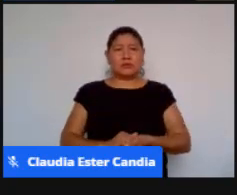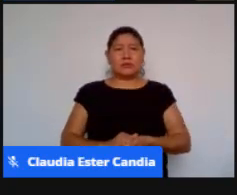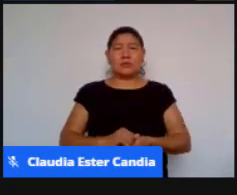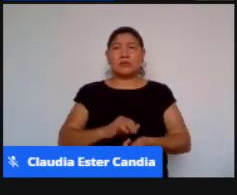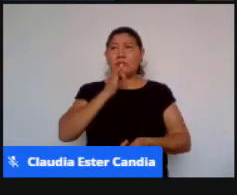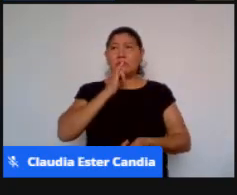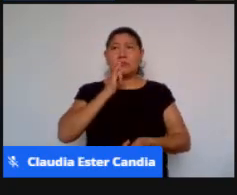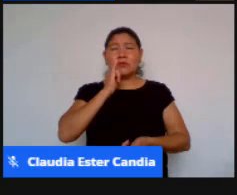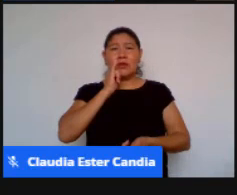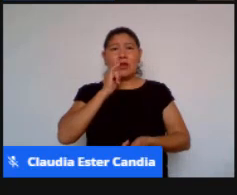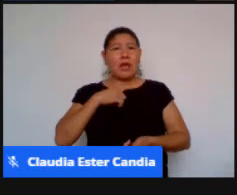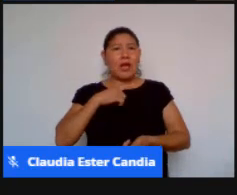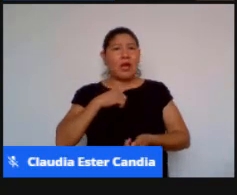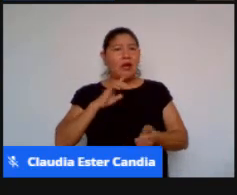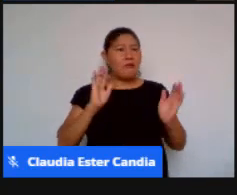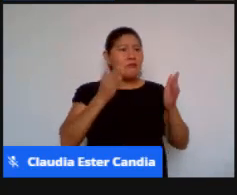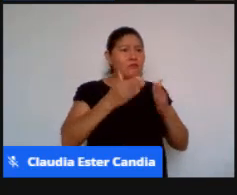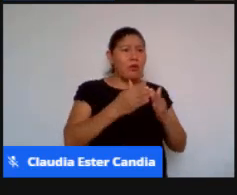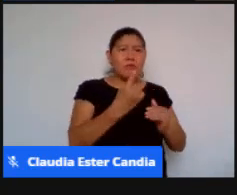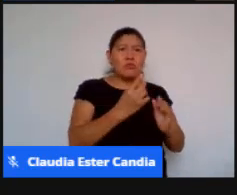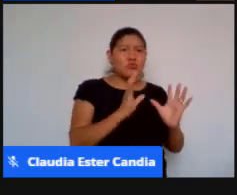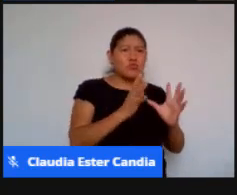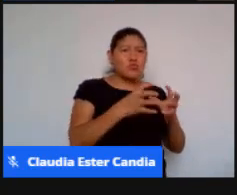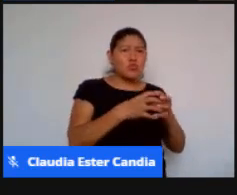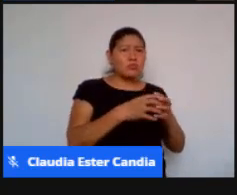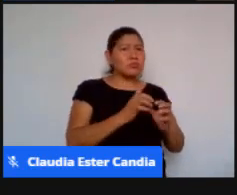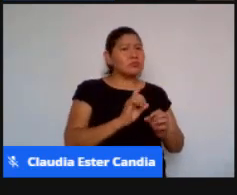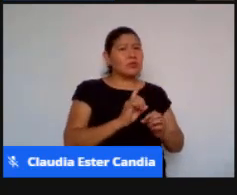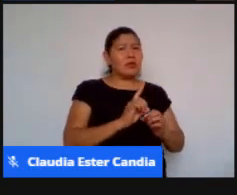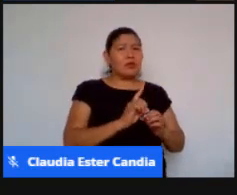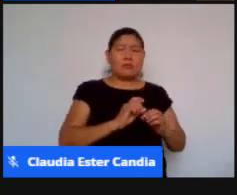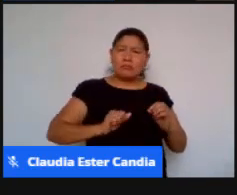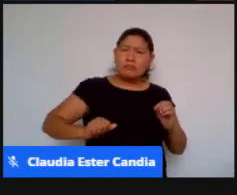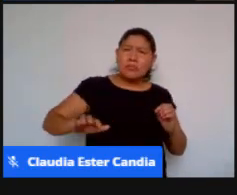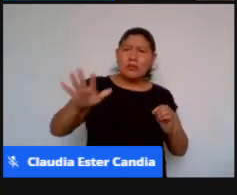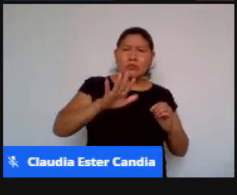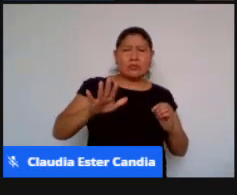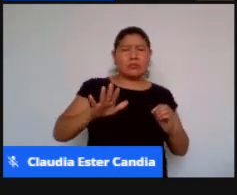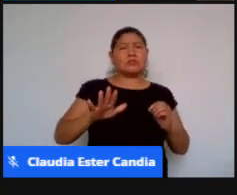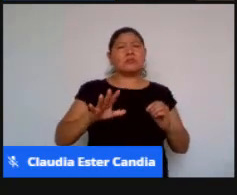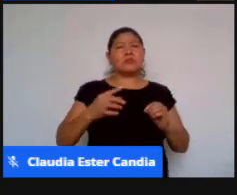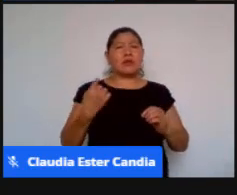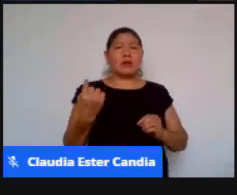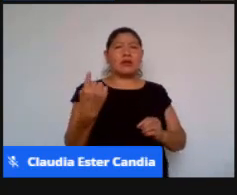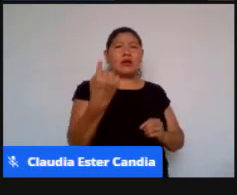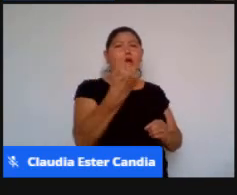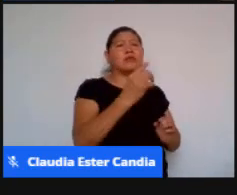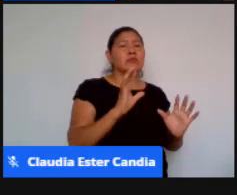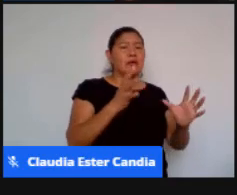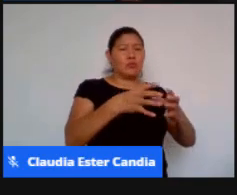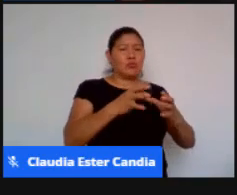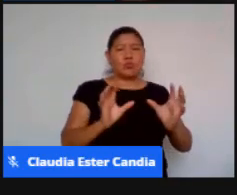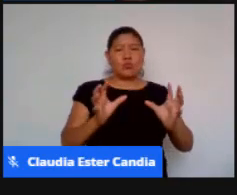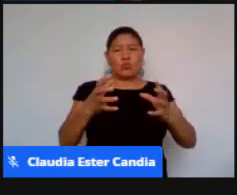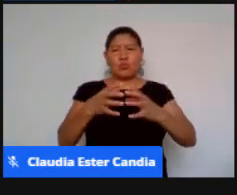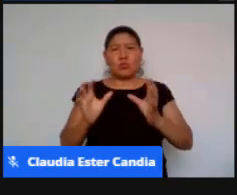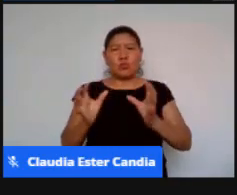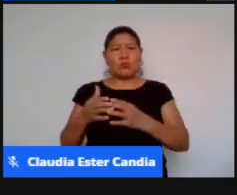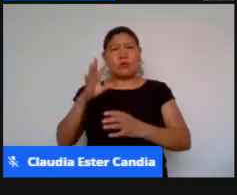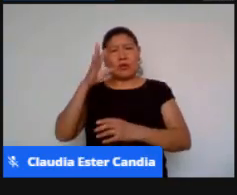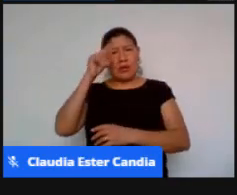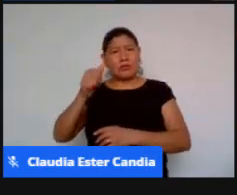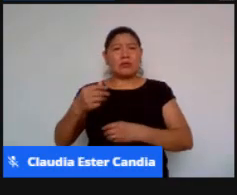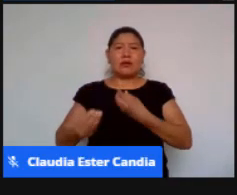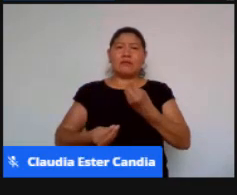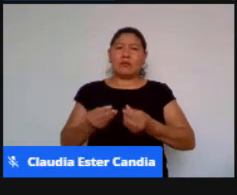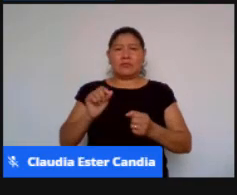sua comunidade, né? Para o seu grupo. É nessa perspectiva, tá bom? Então, por gentileza,